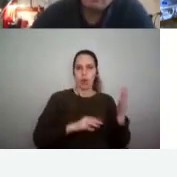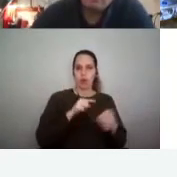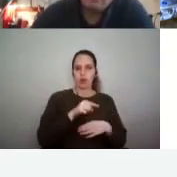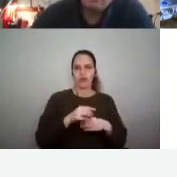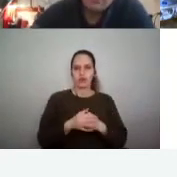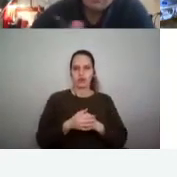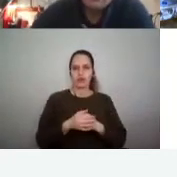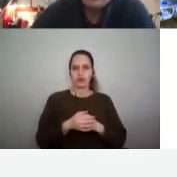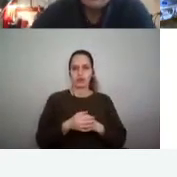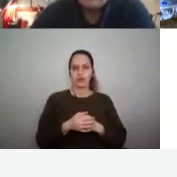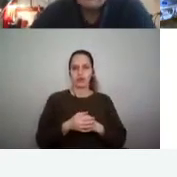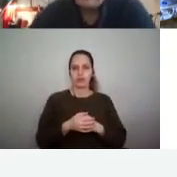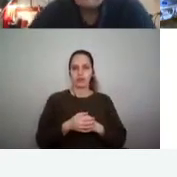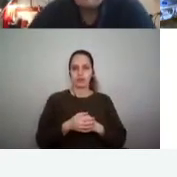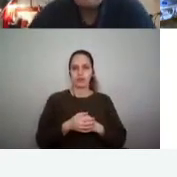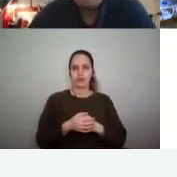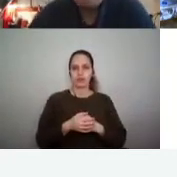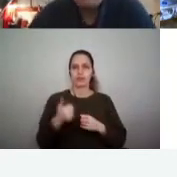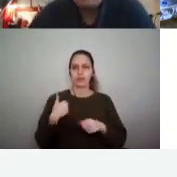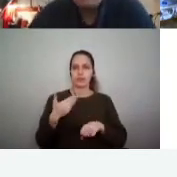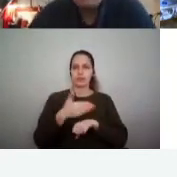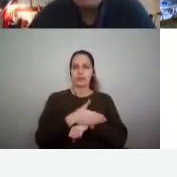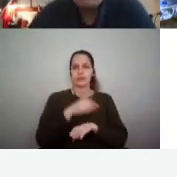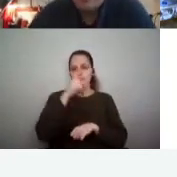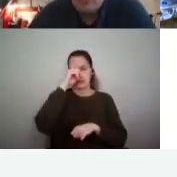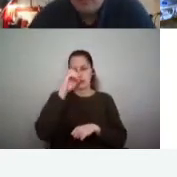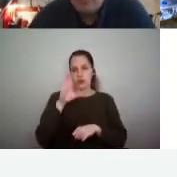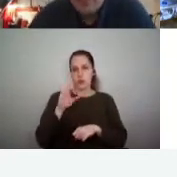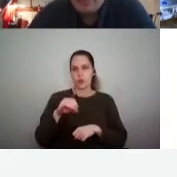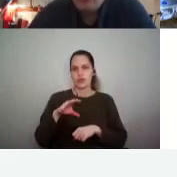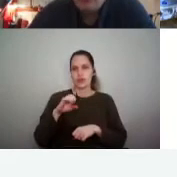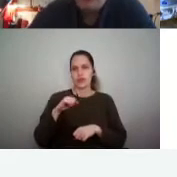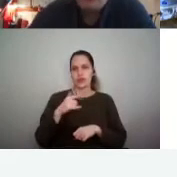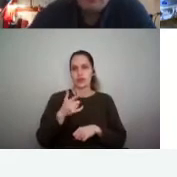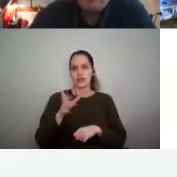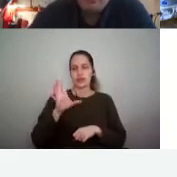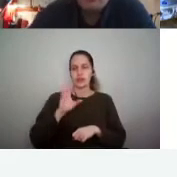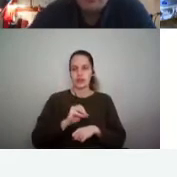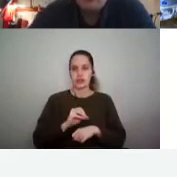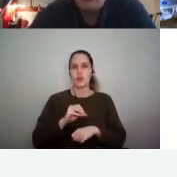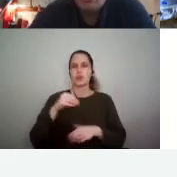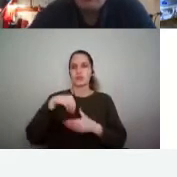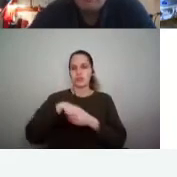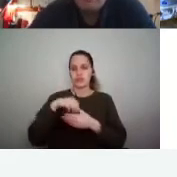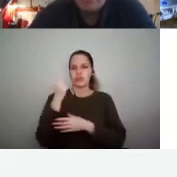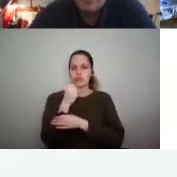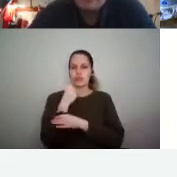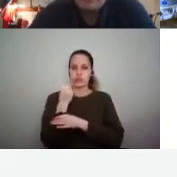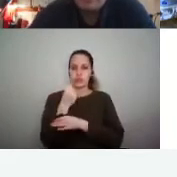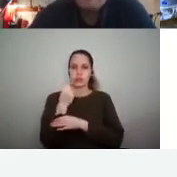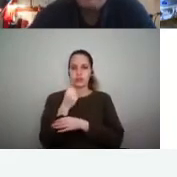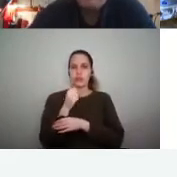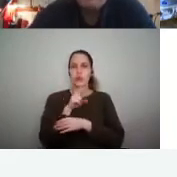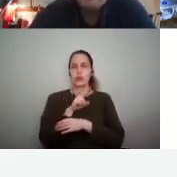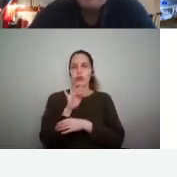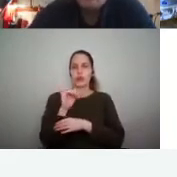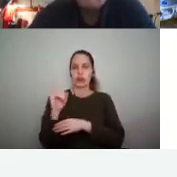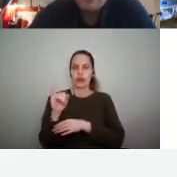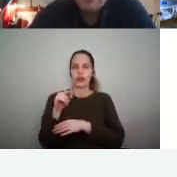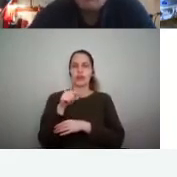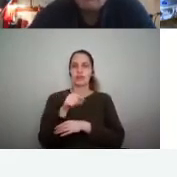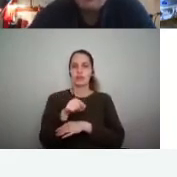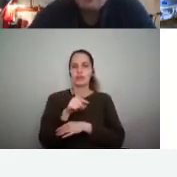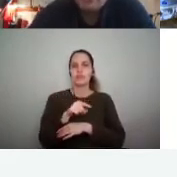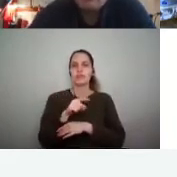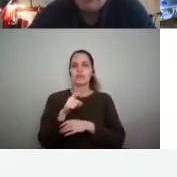e, já no meu ingresso como fisioterapeuta dentro de uma UTI pediátrica, eu já era um animal artista também,